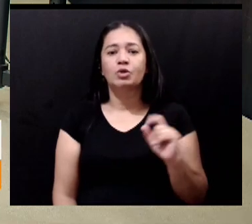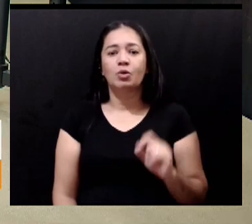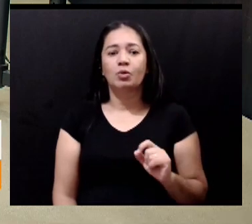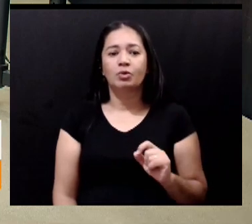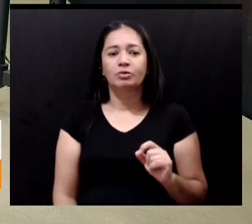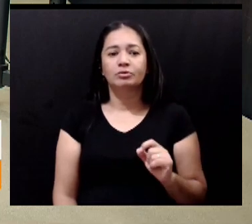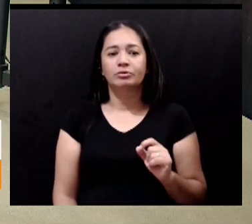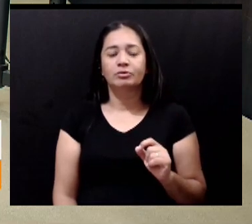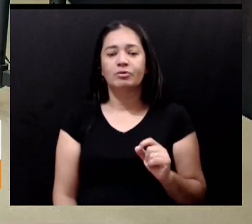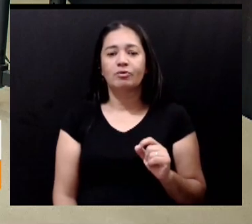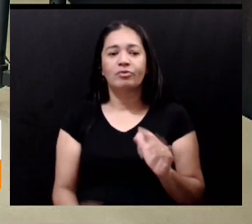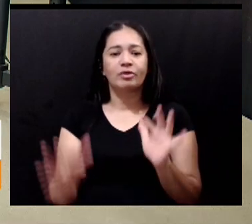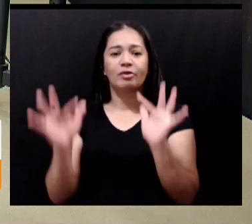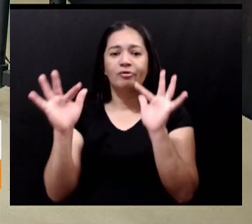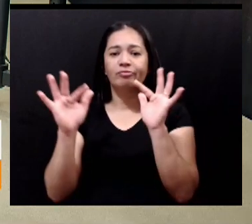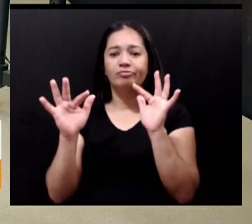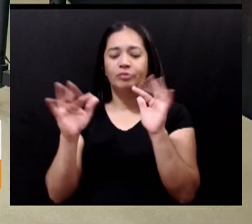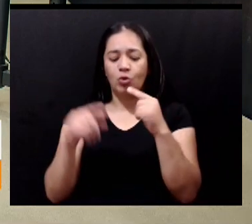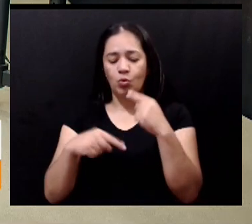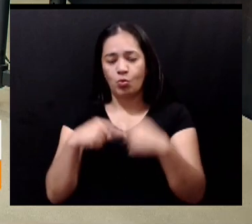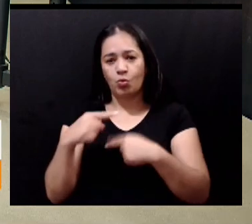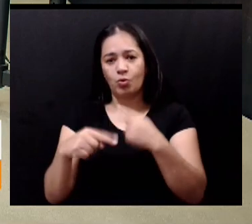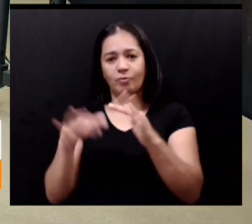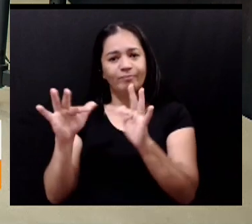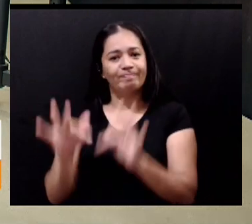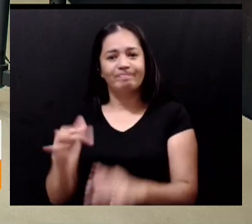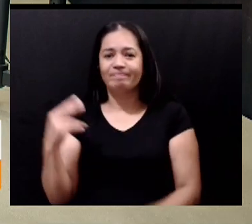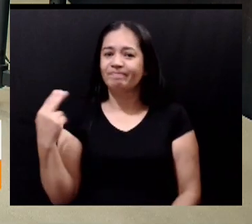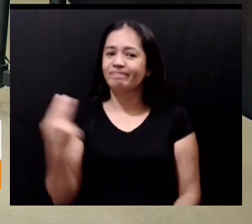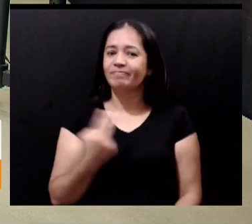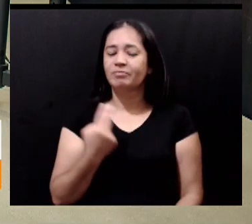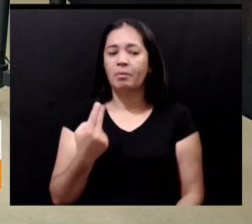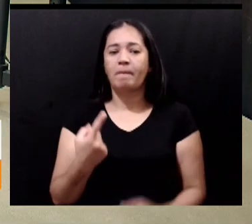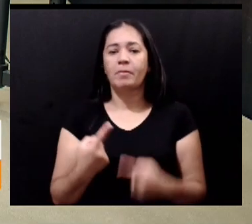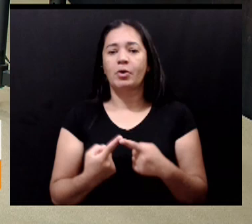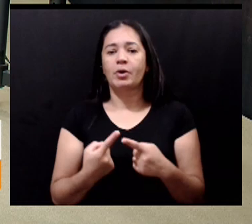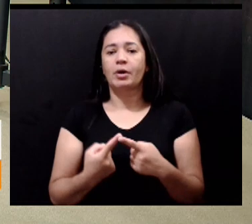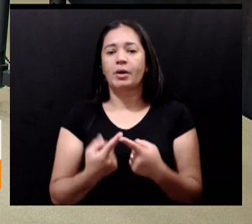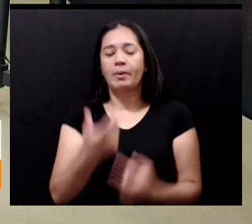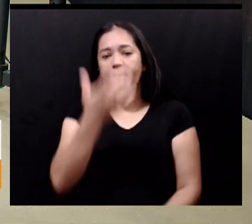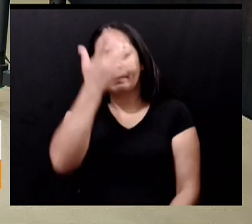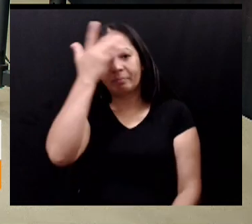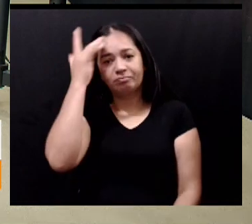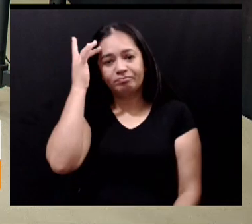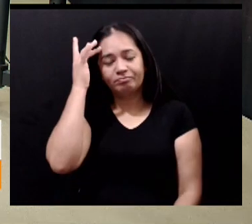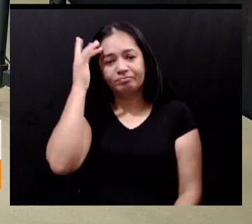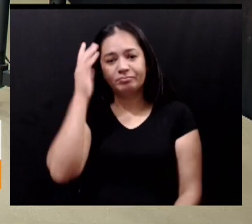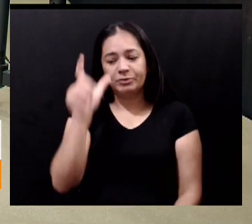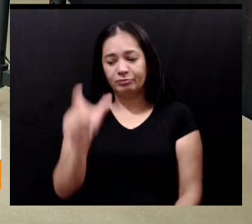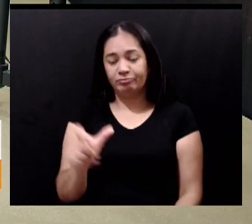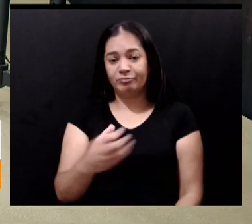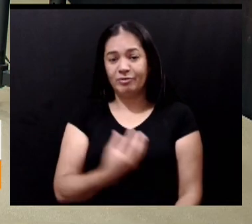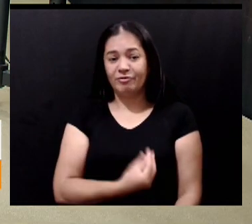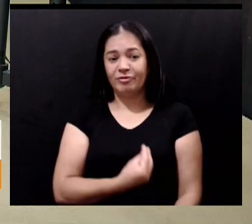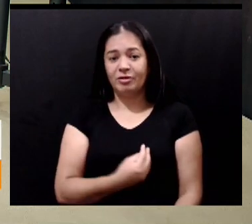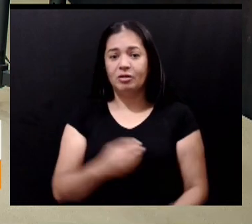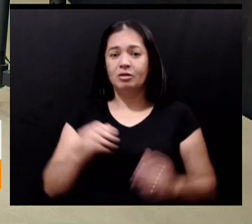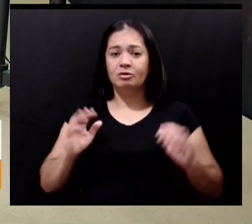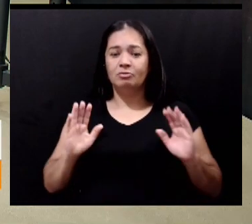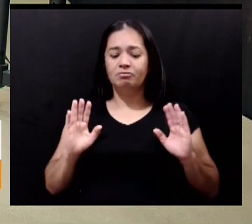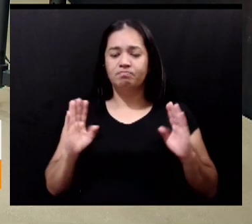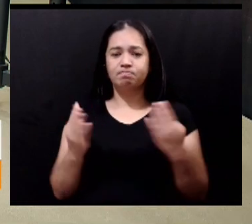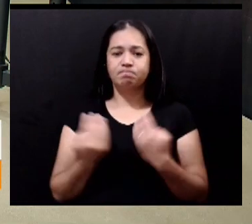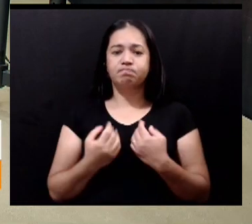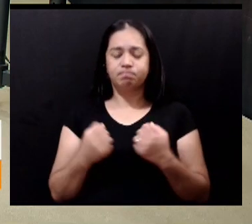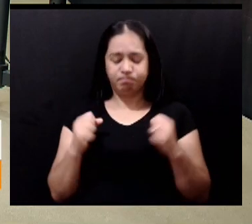finalizar o ciclo do luto. Tem pessoas que vivem, se fecharam com o momento de